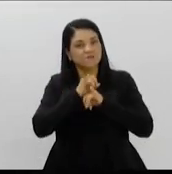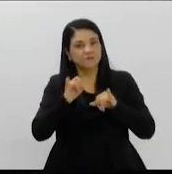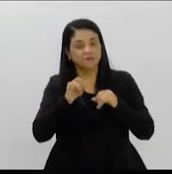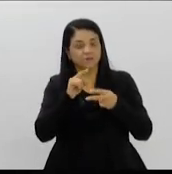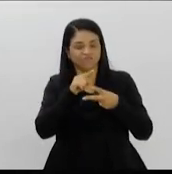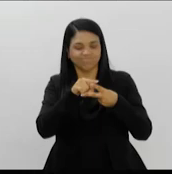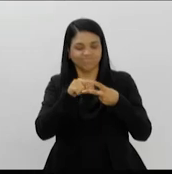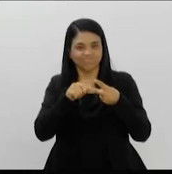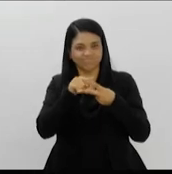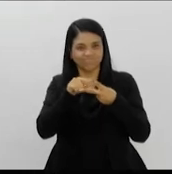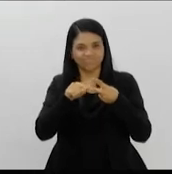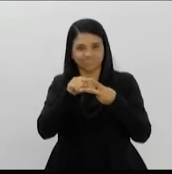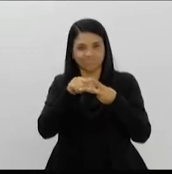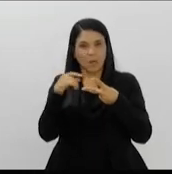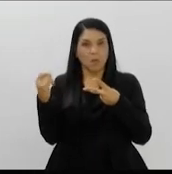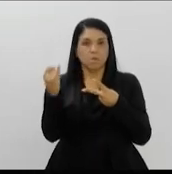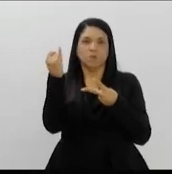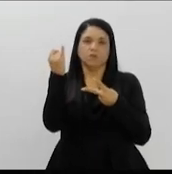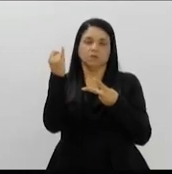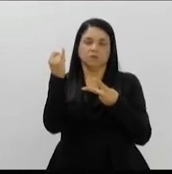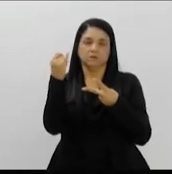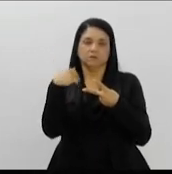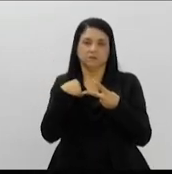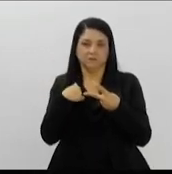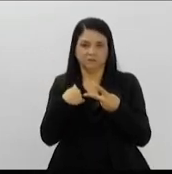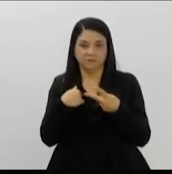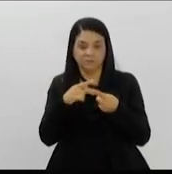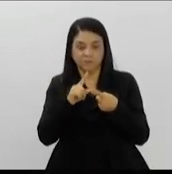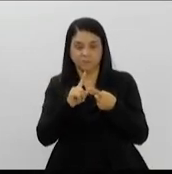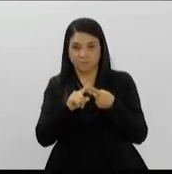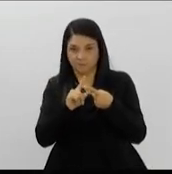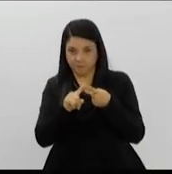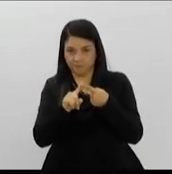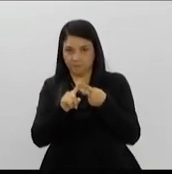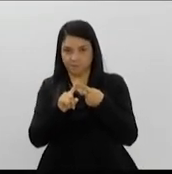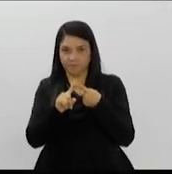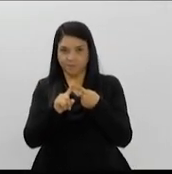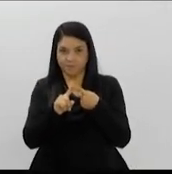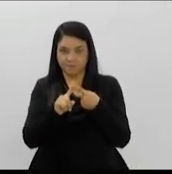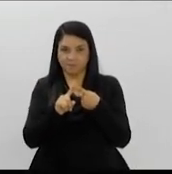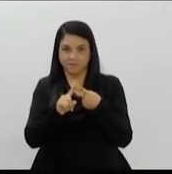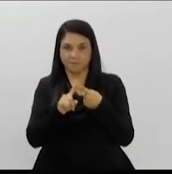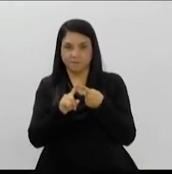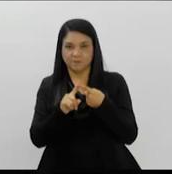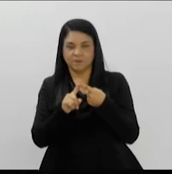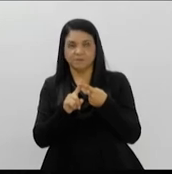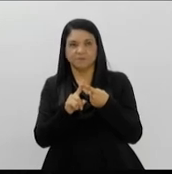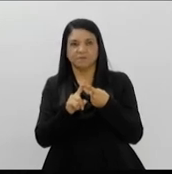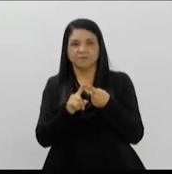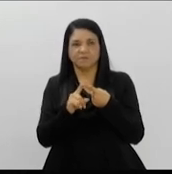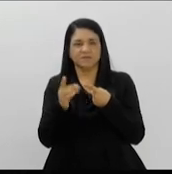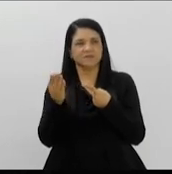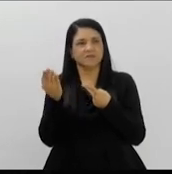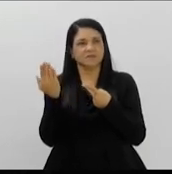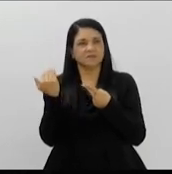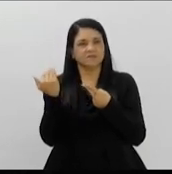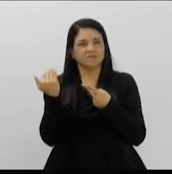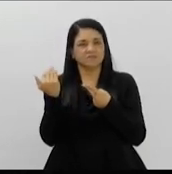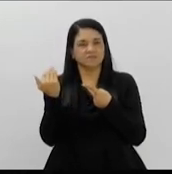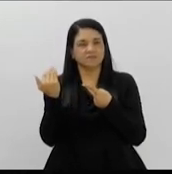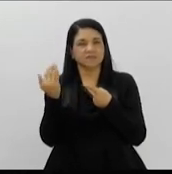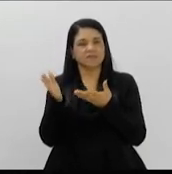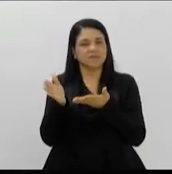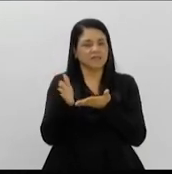duas coisas que eu considero muito importantes, né? Primeira delas, saiu agora, recentemente,